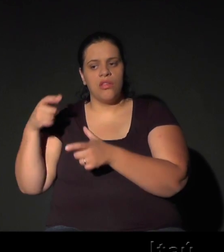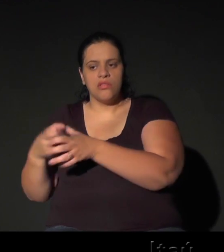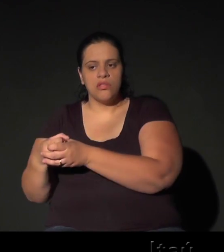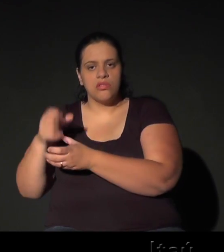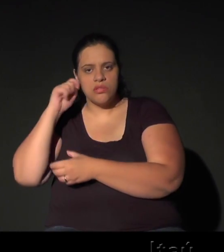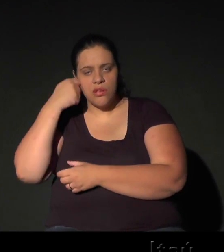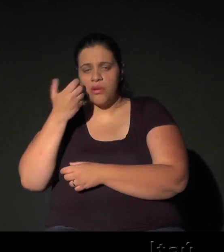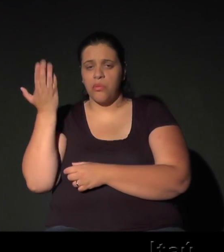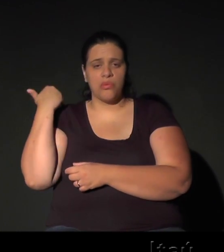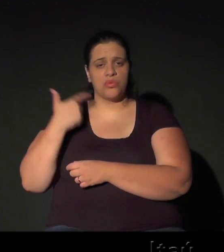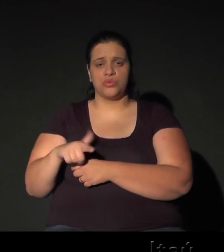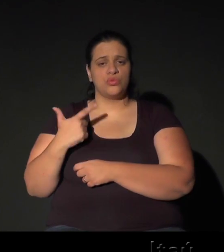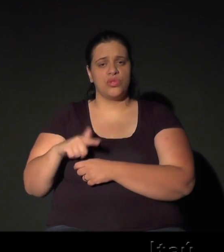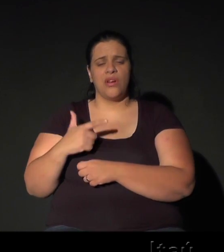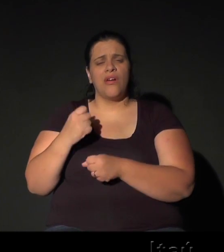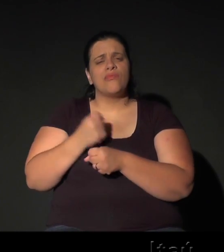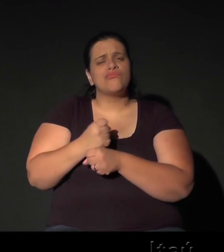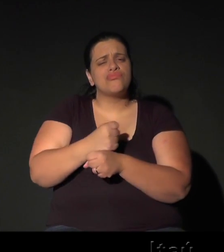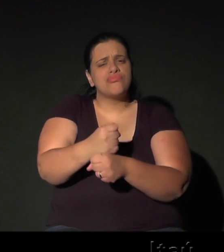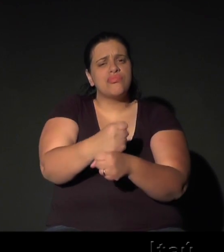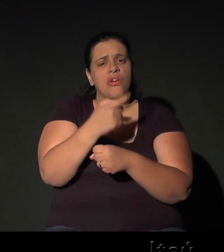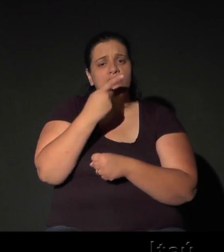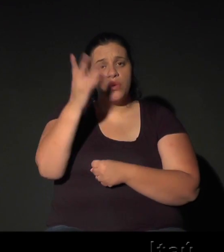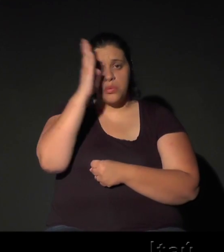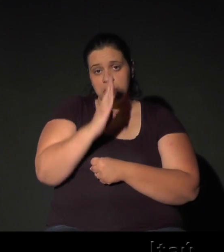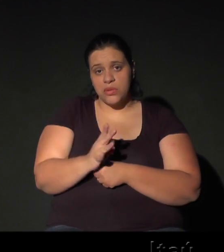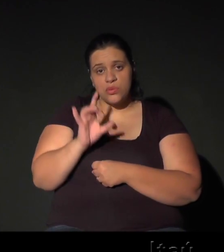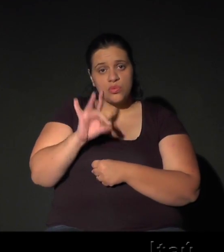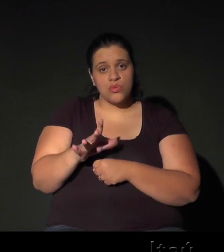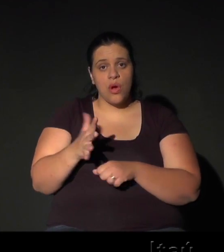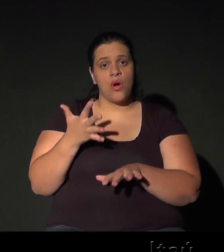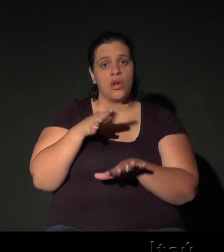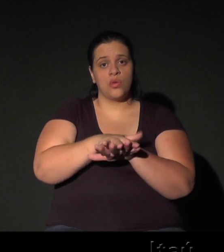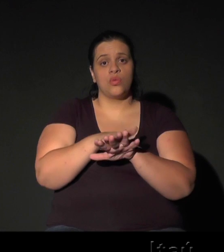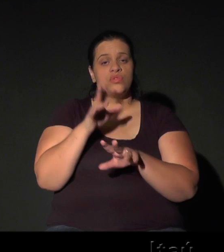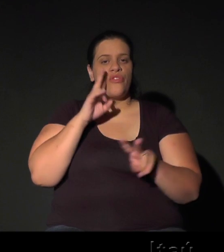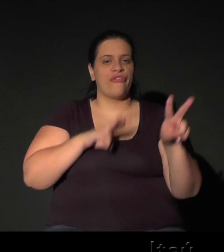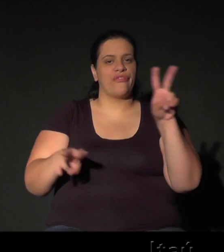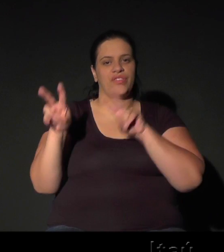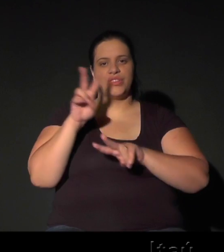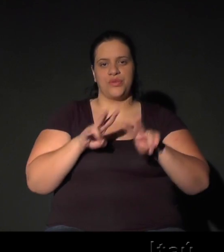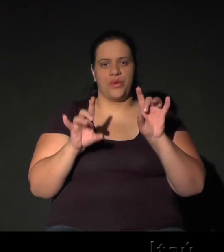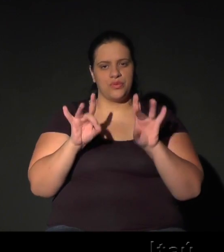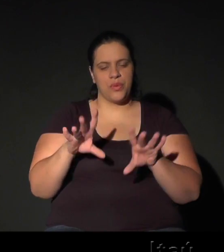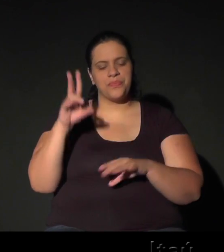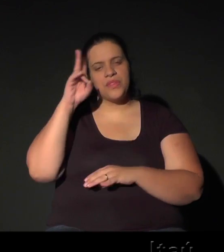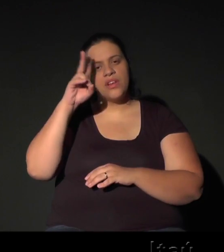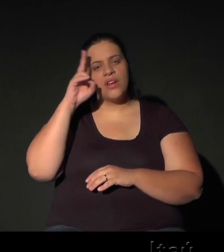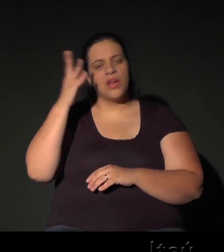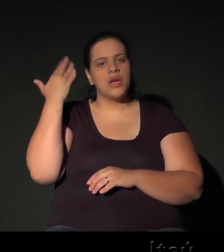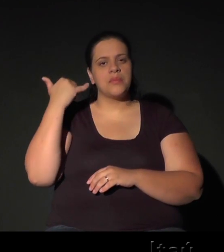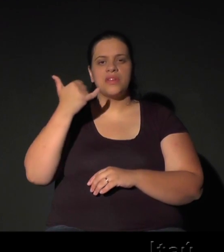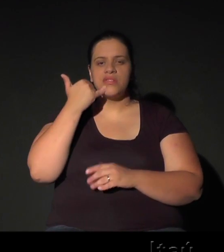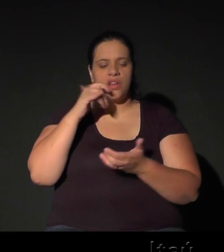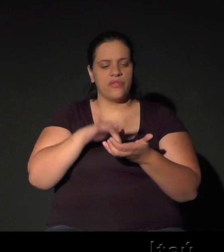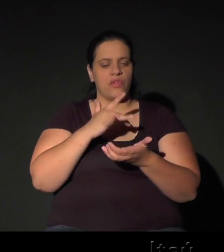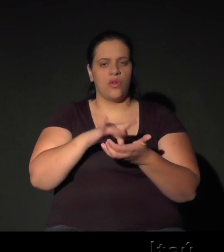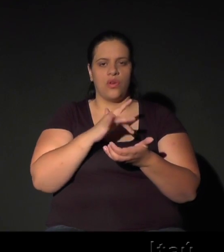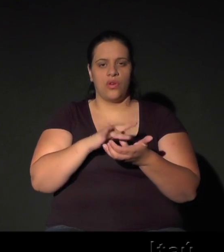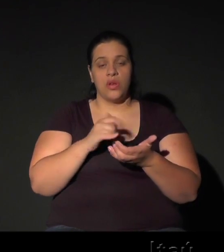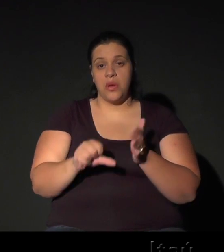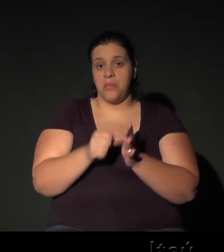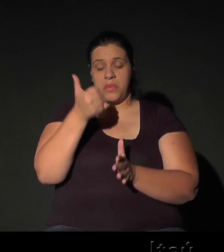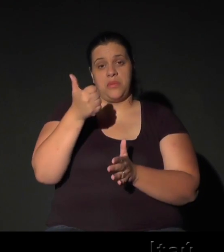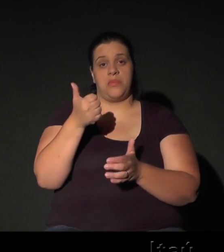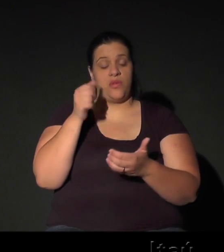Eh eu digo durante muito tempo o o o Brasil trabalhou só com a inclusão visual né eu me lembro Quando apareceram os telefones celulares fo a